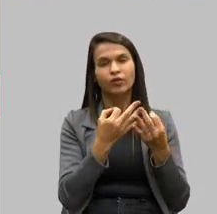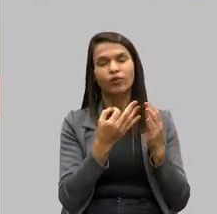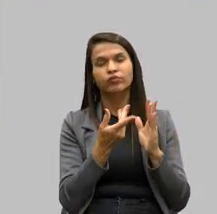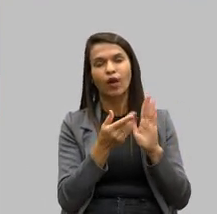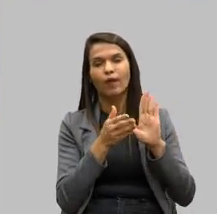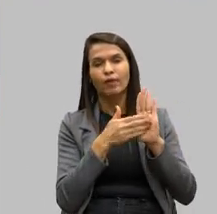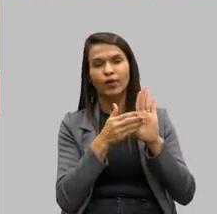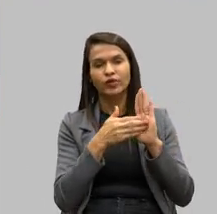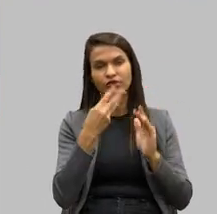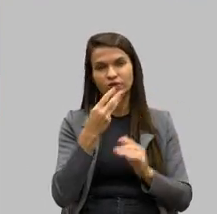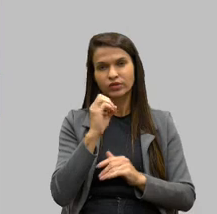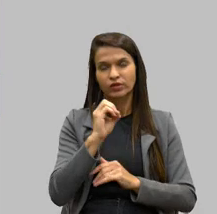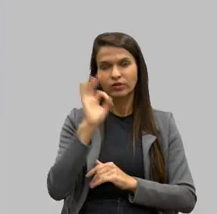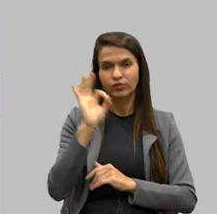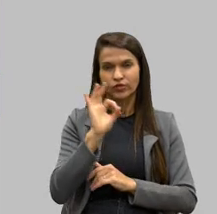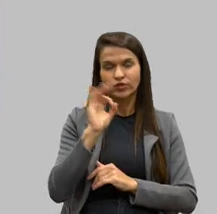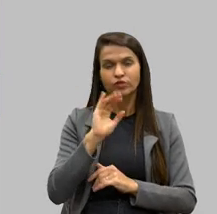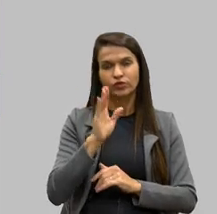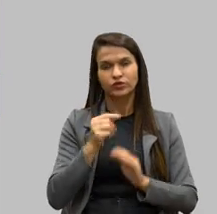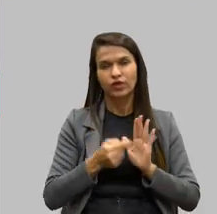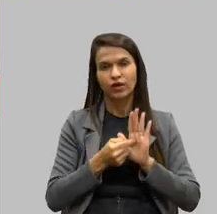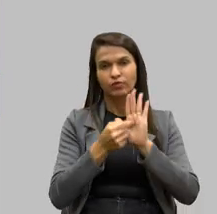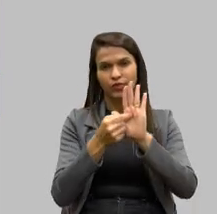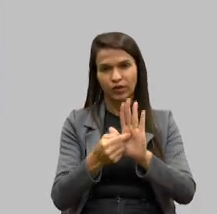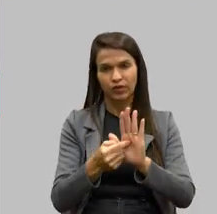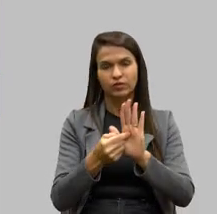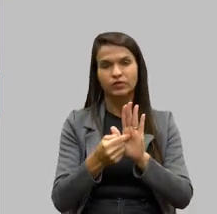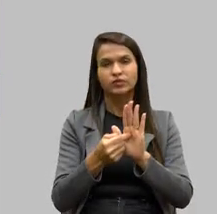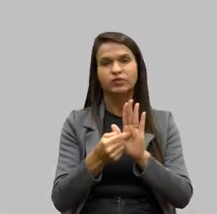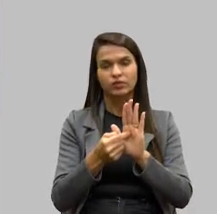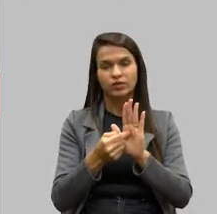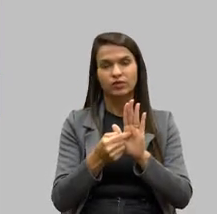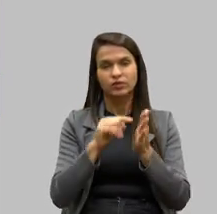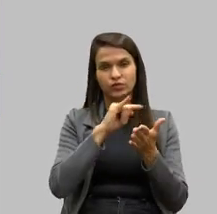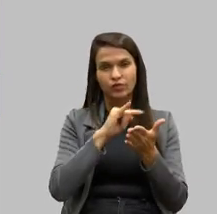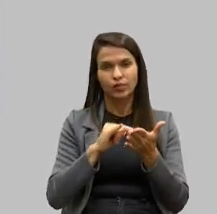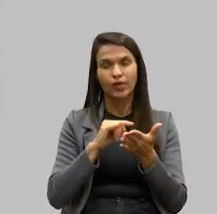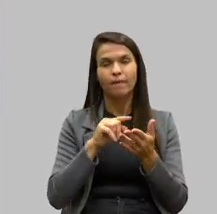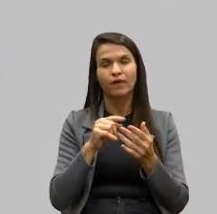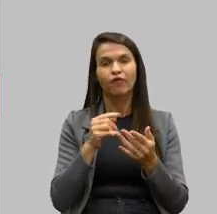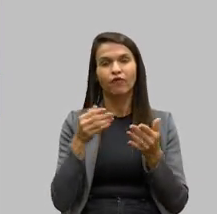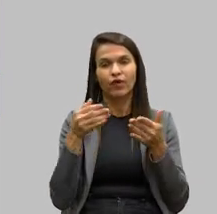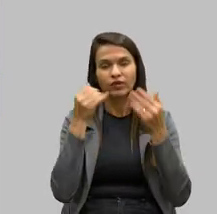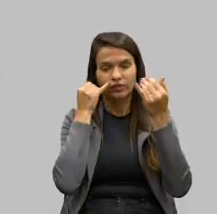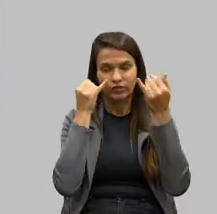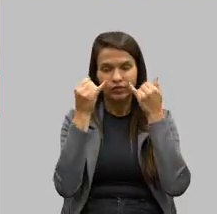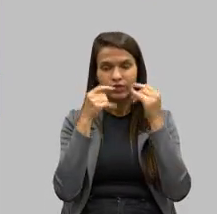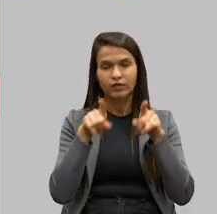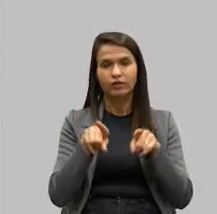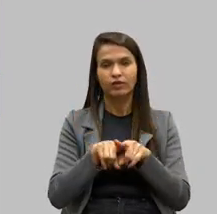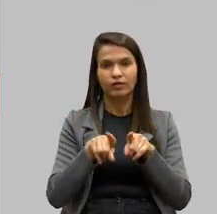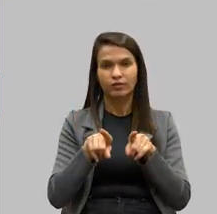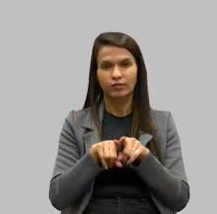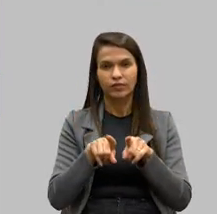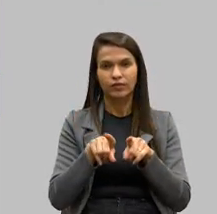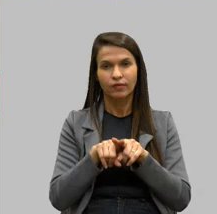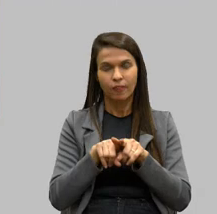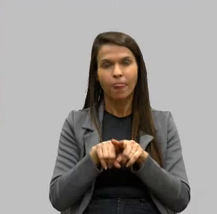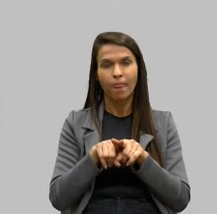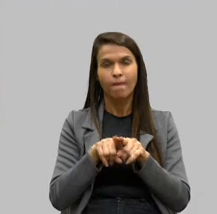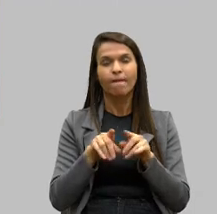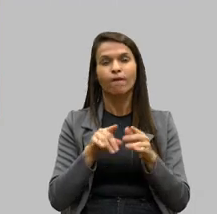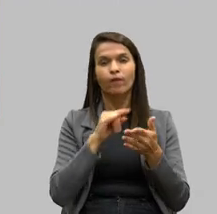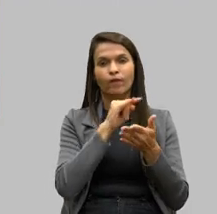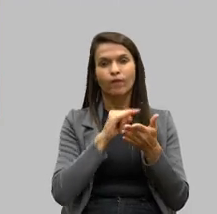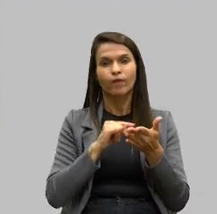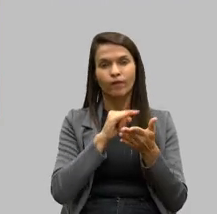30%. Então, estamos apresentando esse requerimento para informações. E também um requerimento